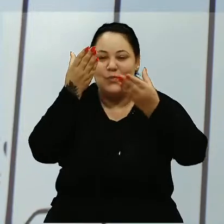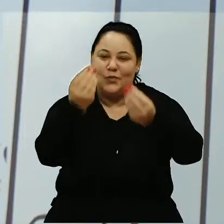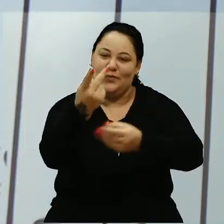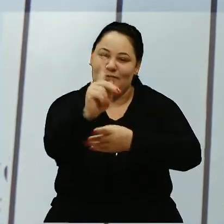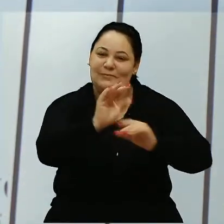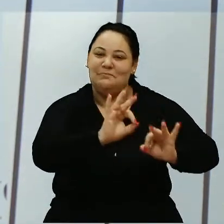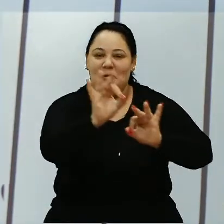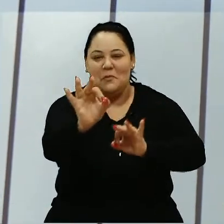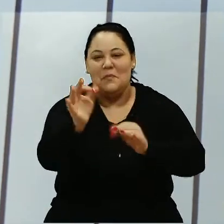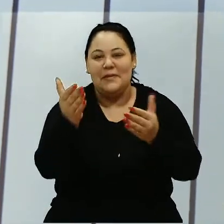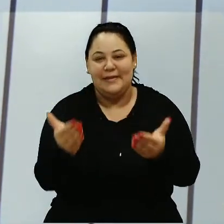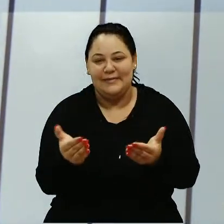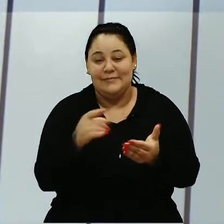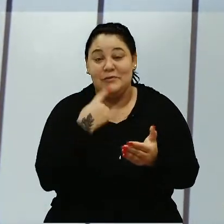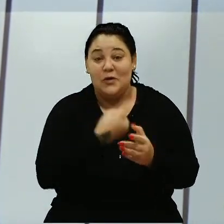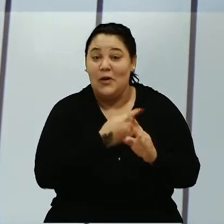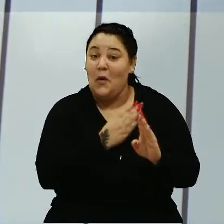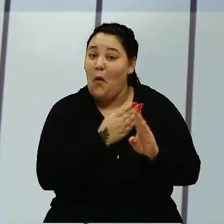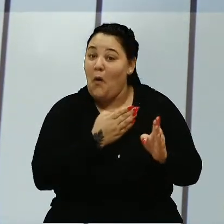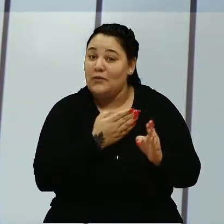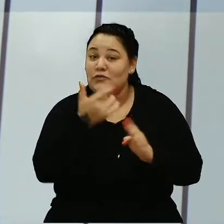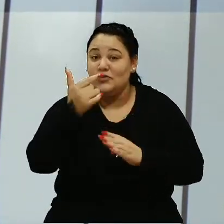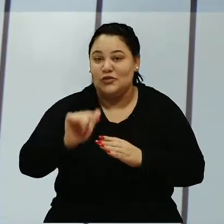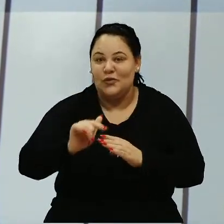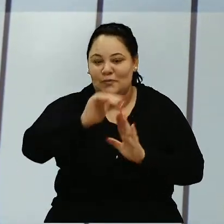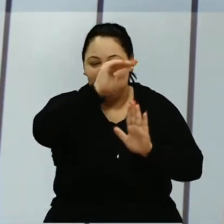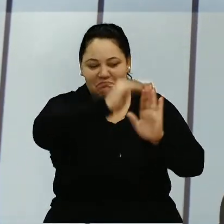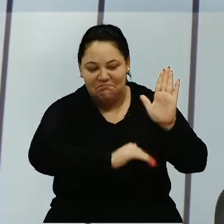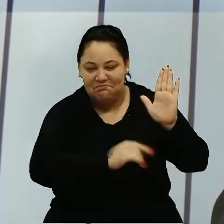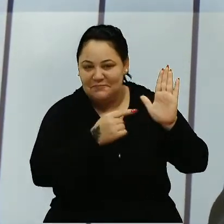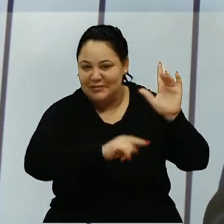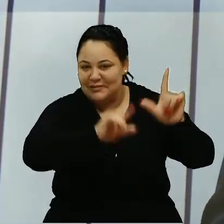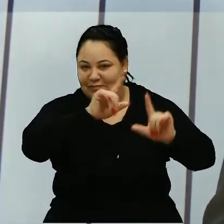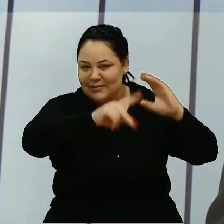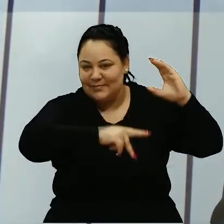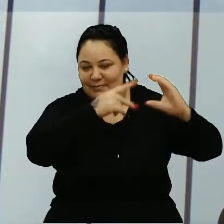companhia. A gente se encontra na grade da programação da TV Câmara Caxias. TV Câmara Caxias.